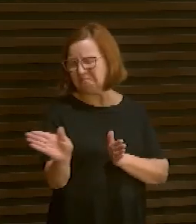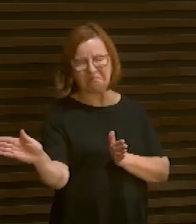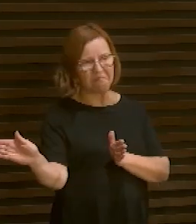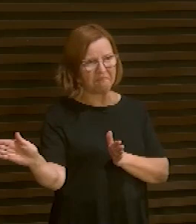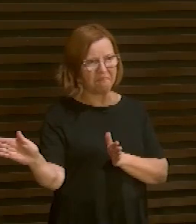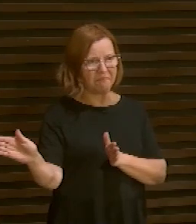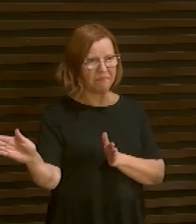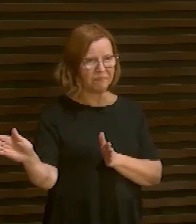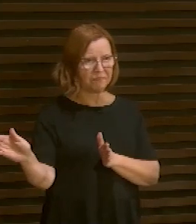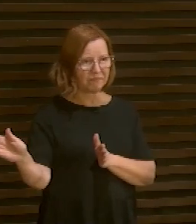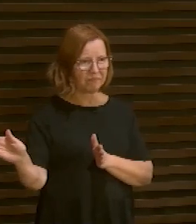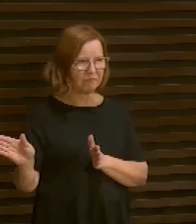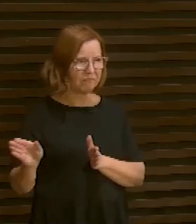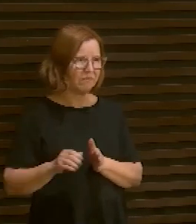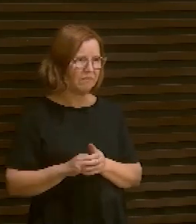estavam